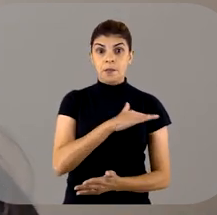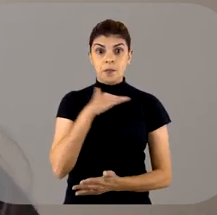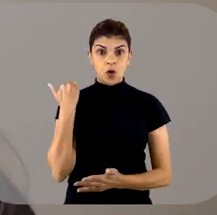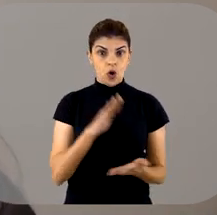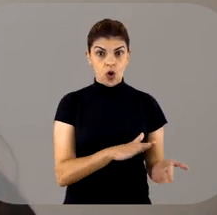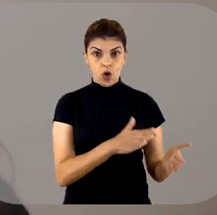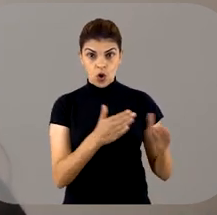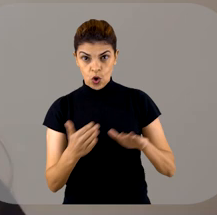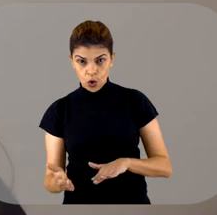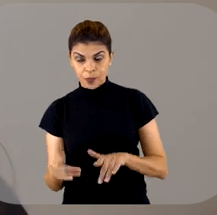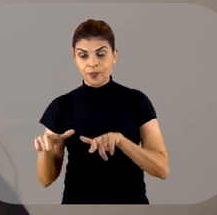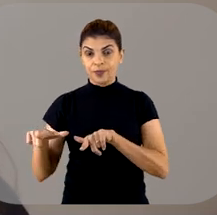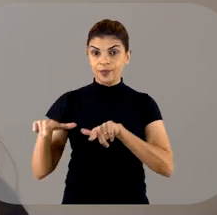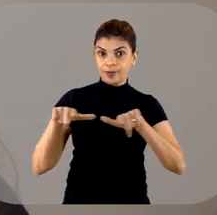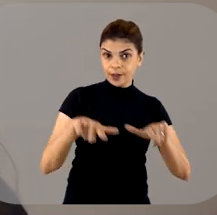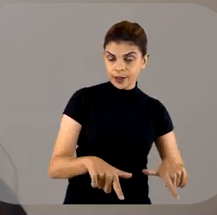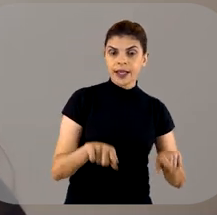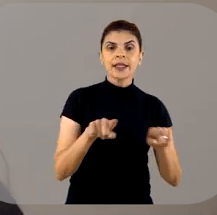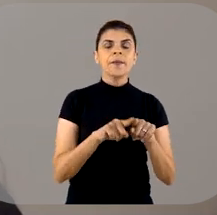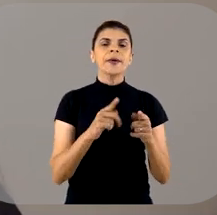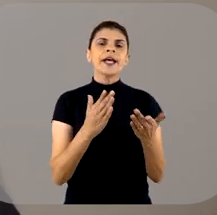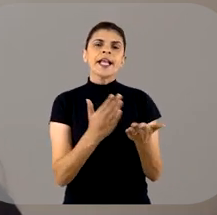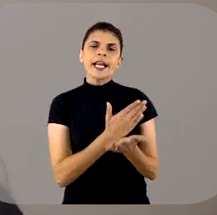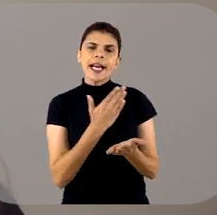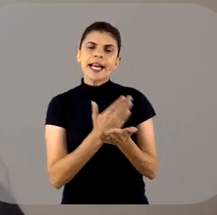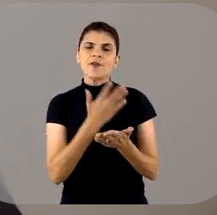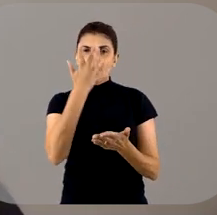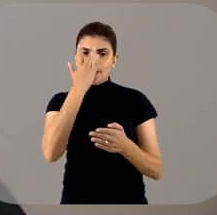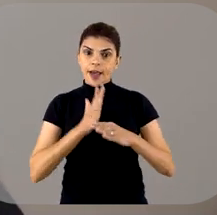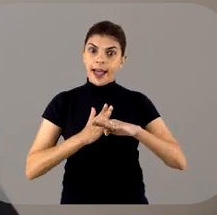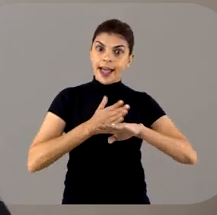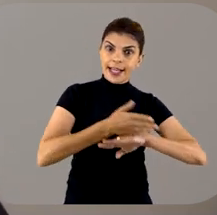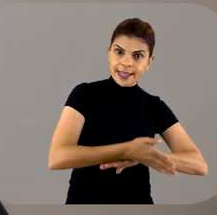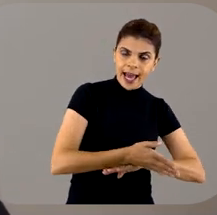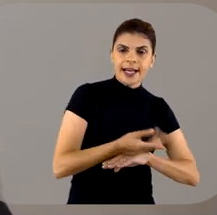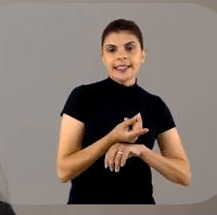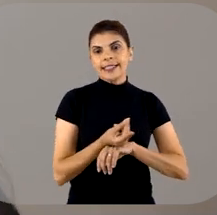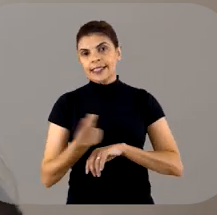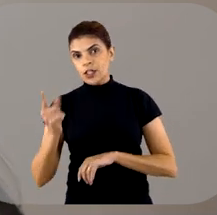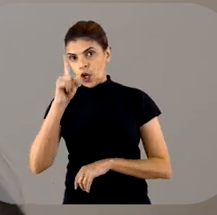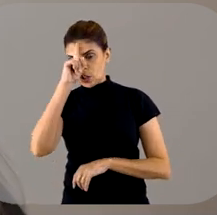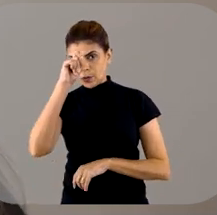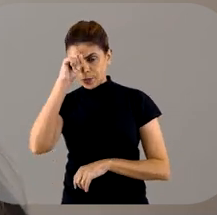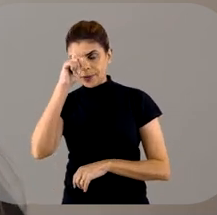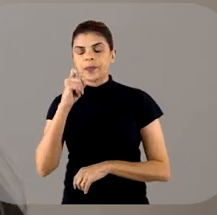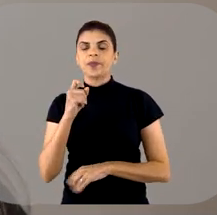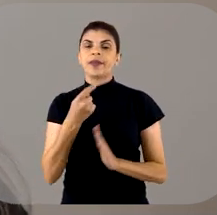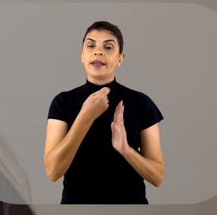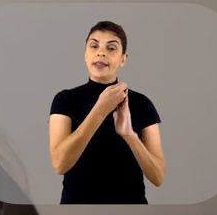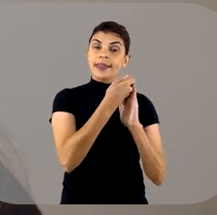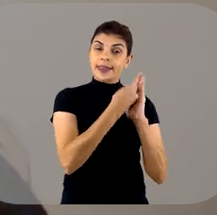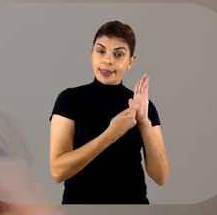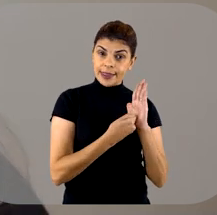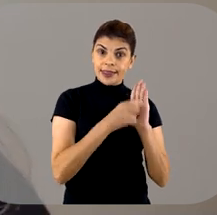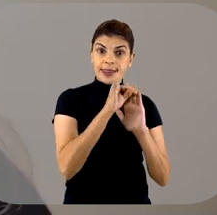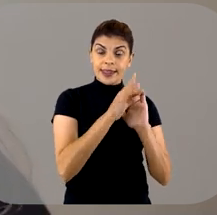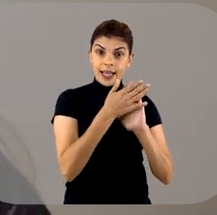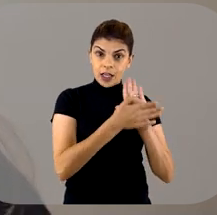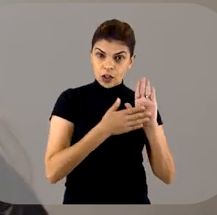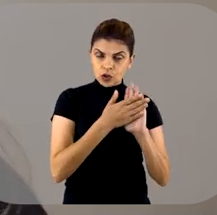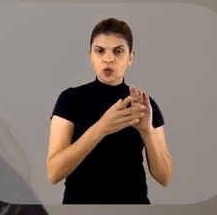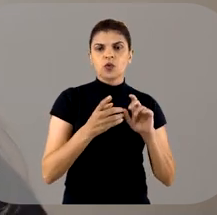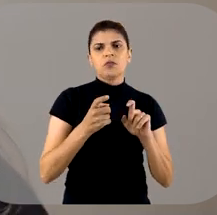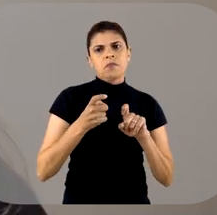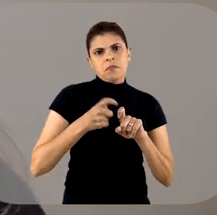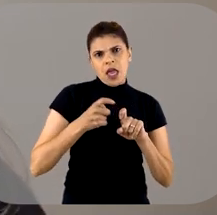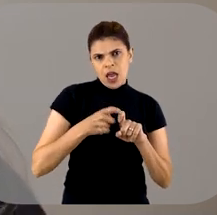de óbitos, livros de entrada e saída de hospitais, textos médicos em jornais e em